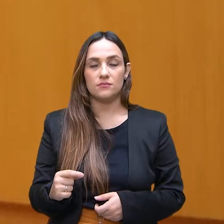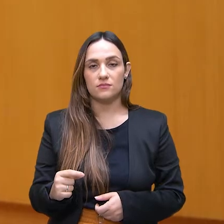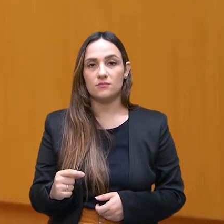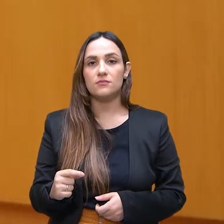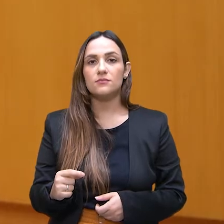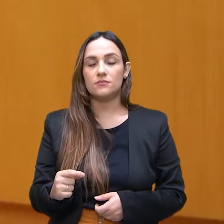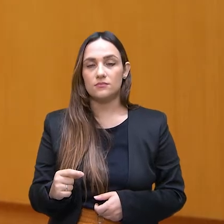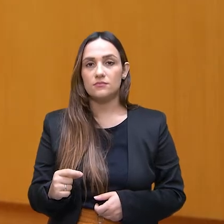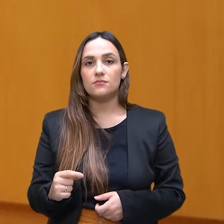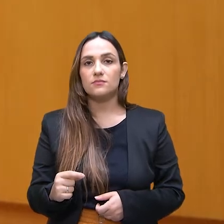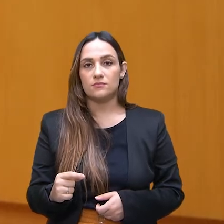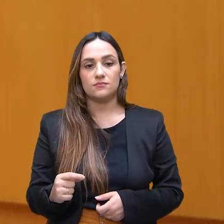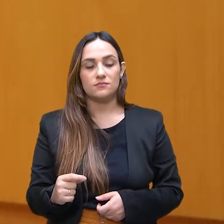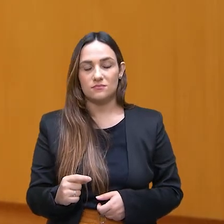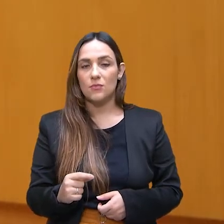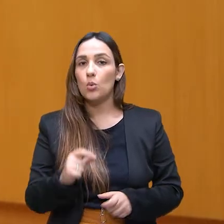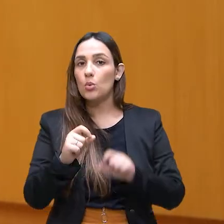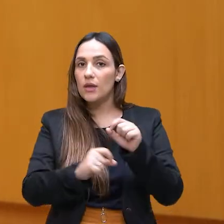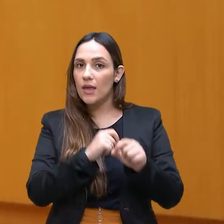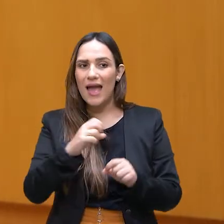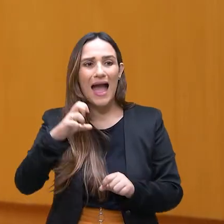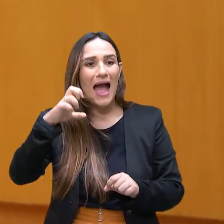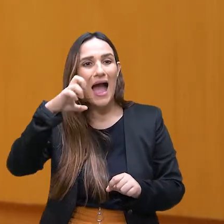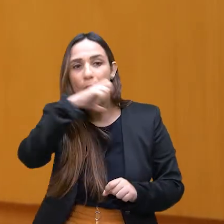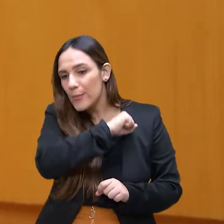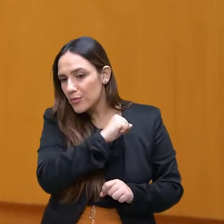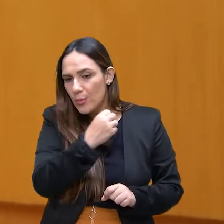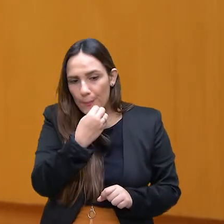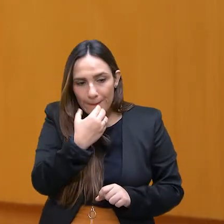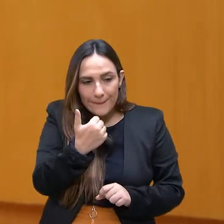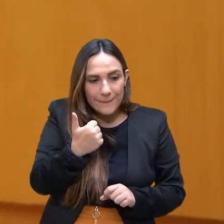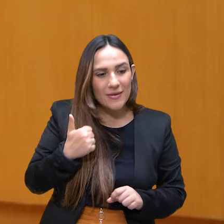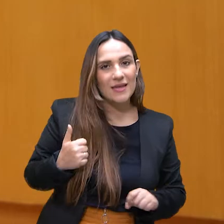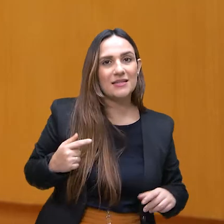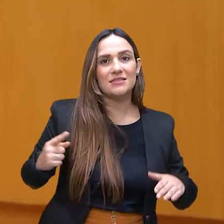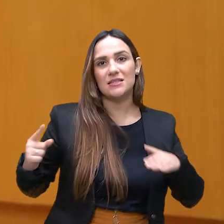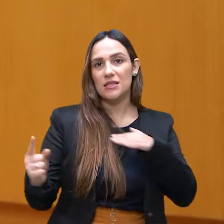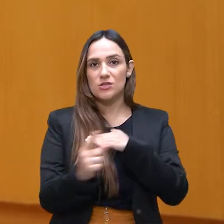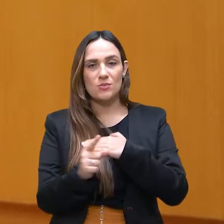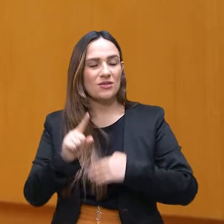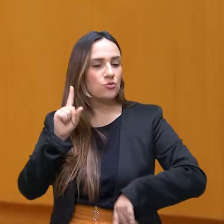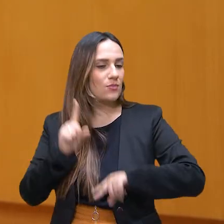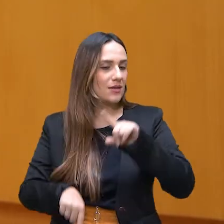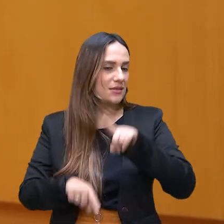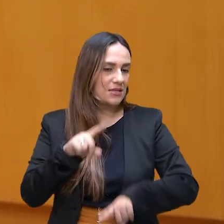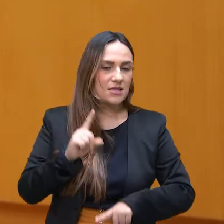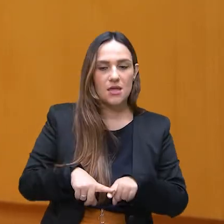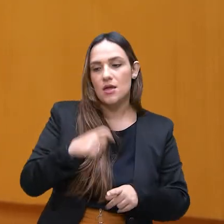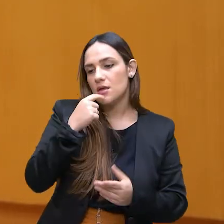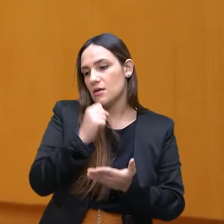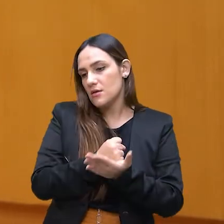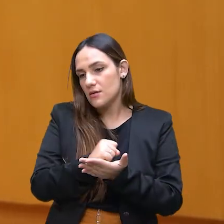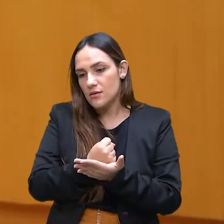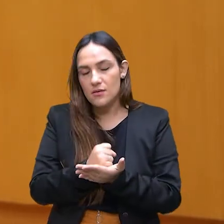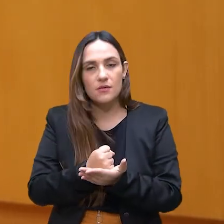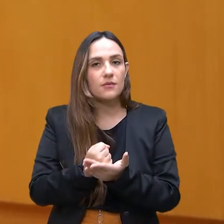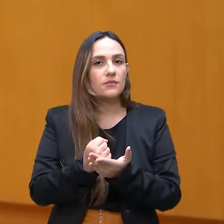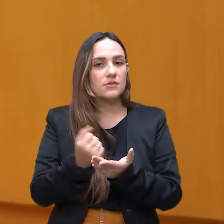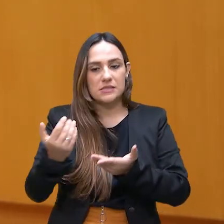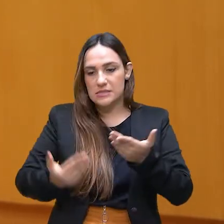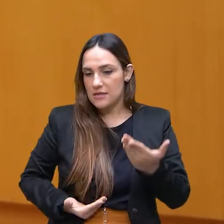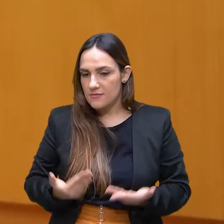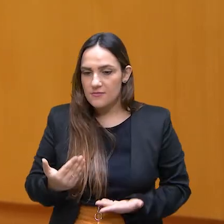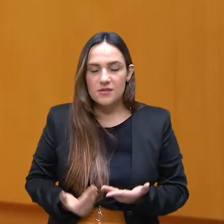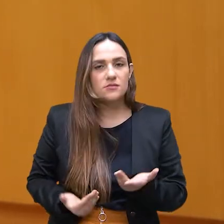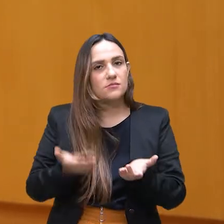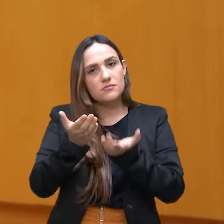público forneça mais brevemente e de maneira mais efetiva aqueles produtos, medicamentos, tratamentos